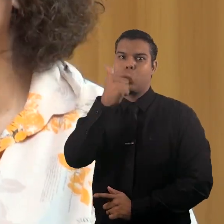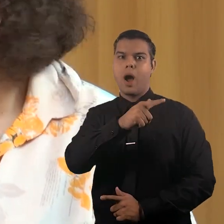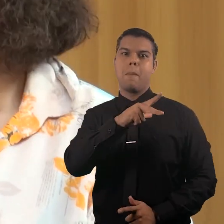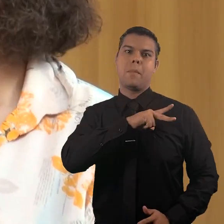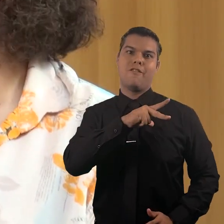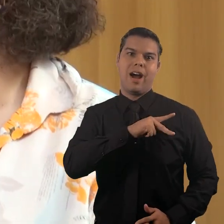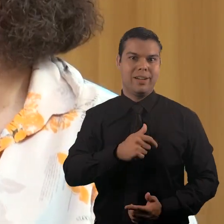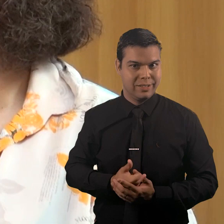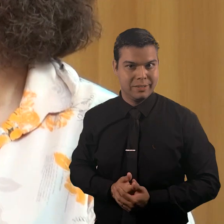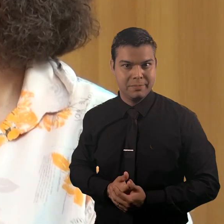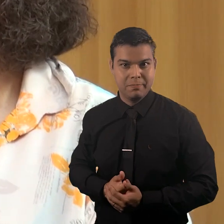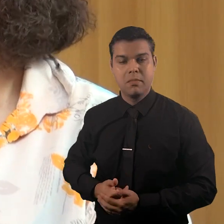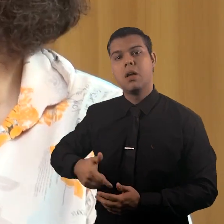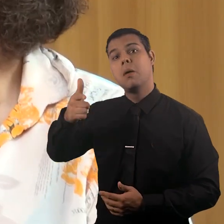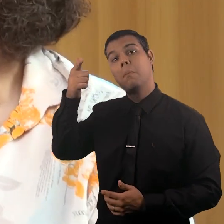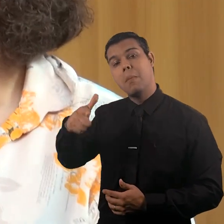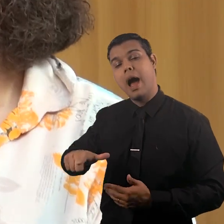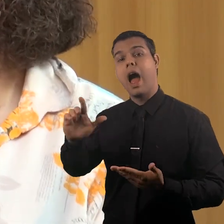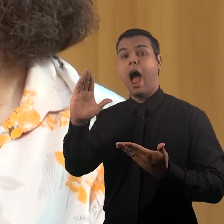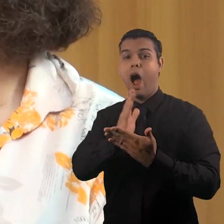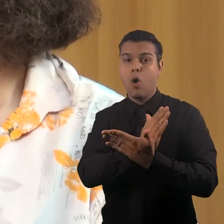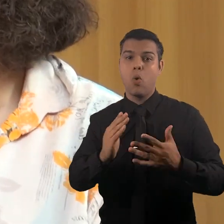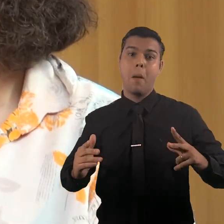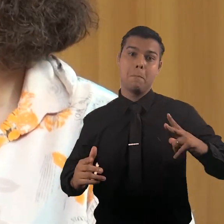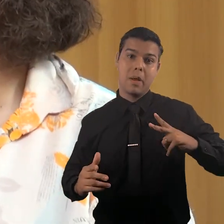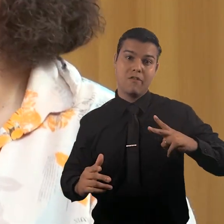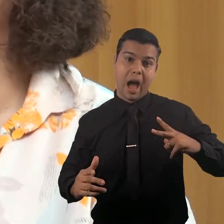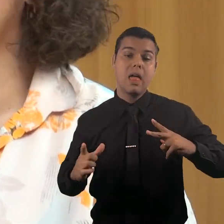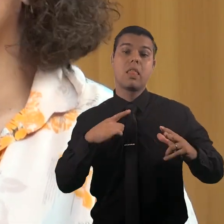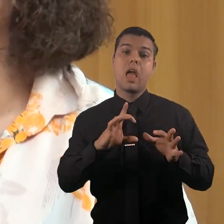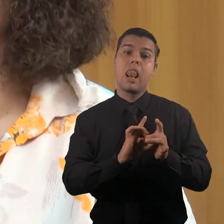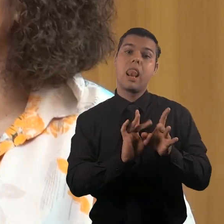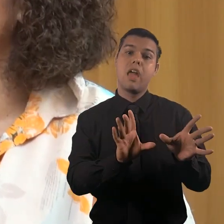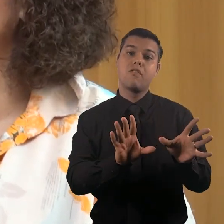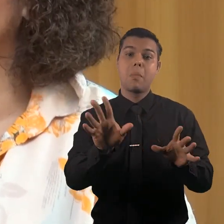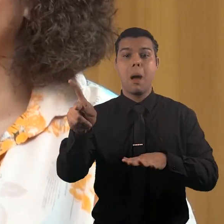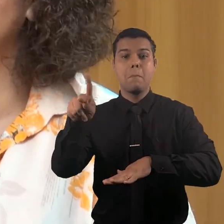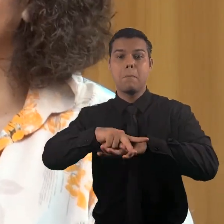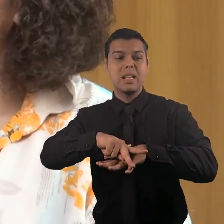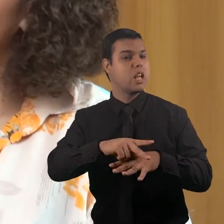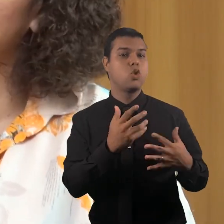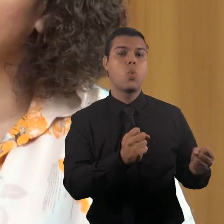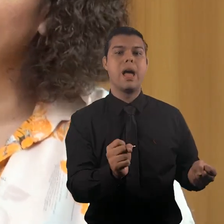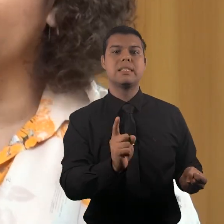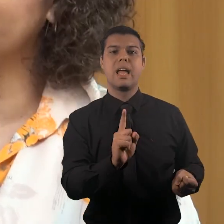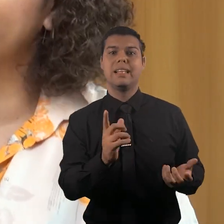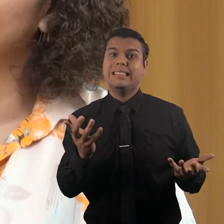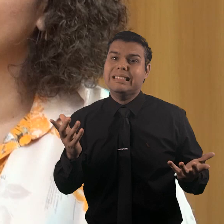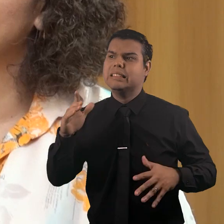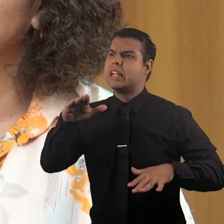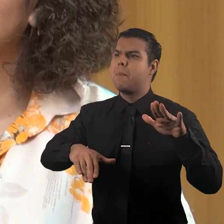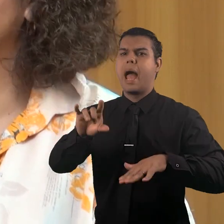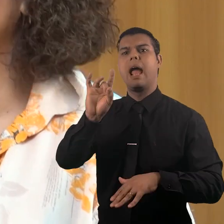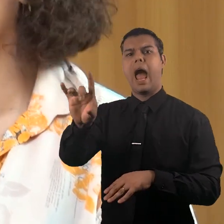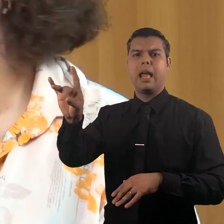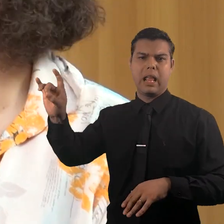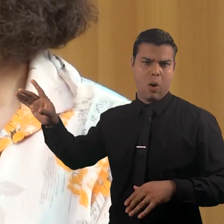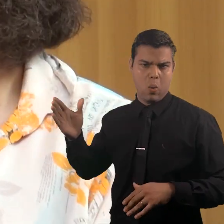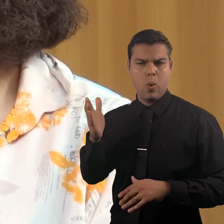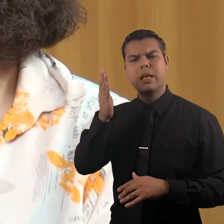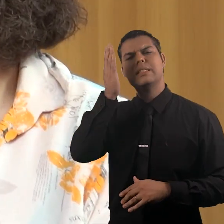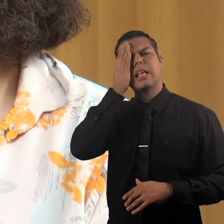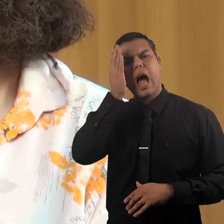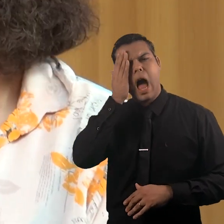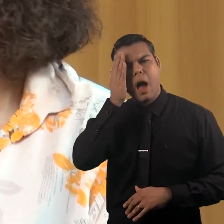do que em muita rede privada. E você tem redes privadas onde você tem tudo isso disponível e o paciente não quer aderir. Então, é